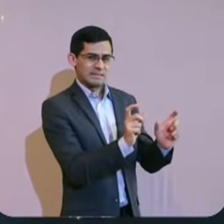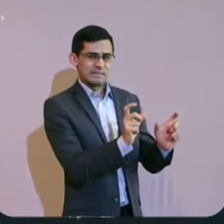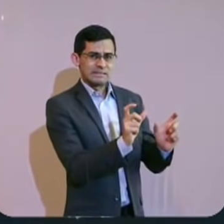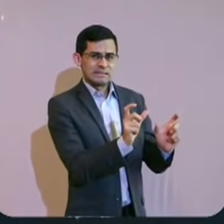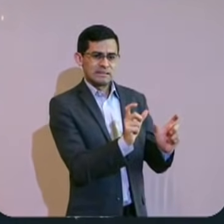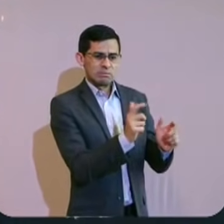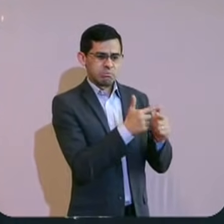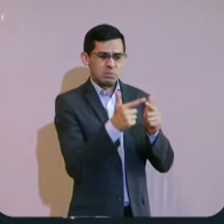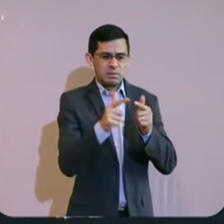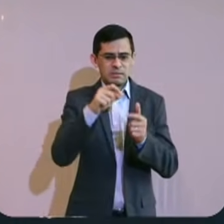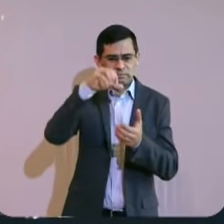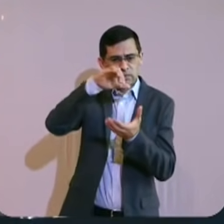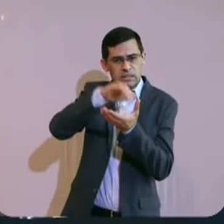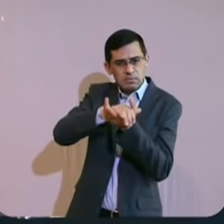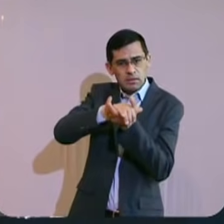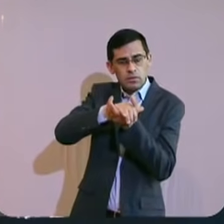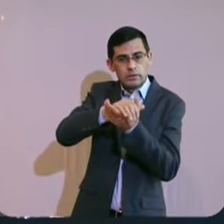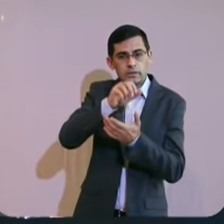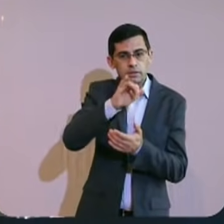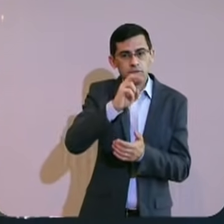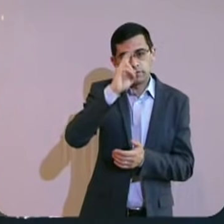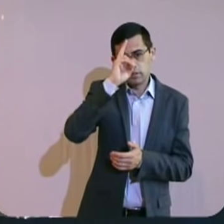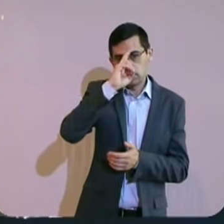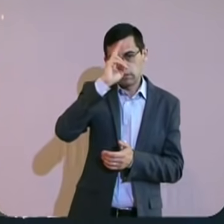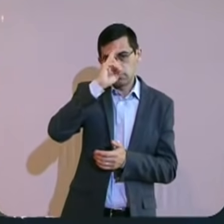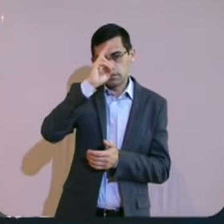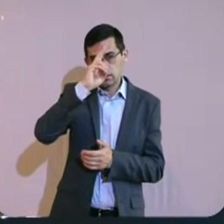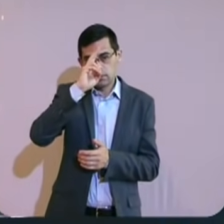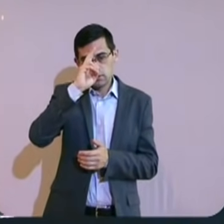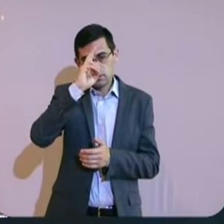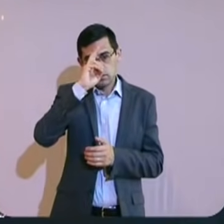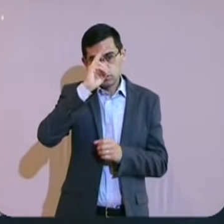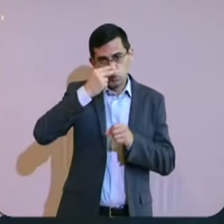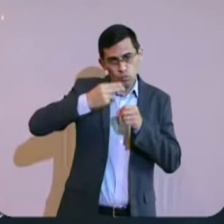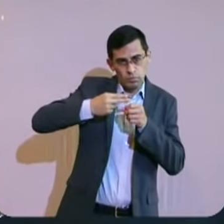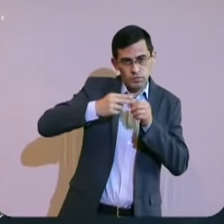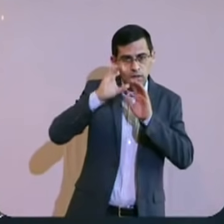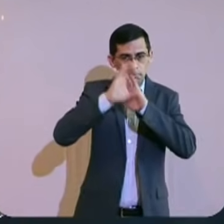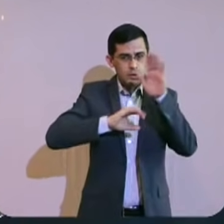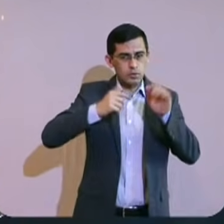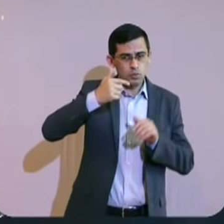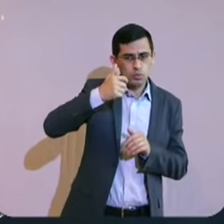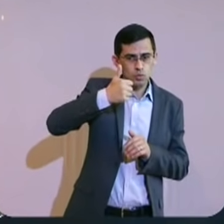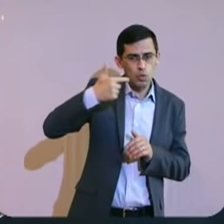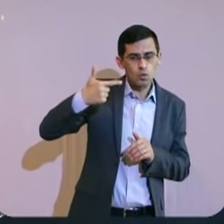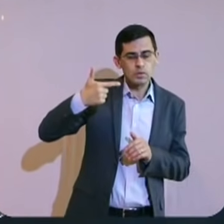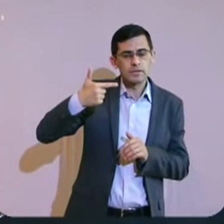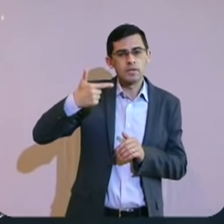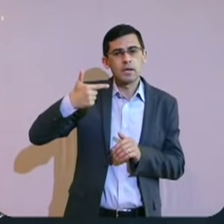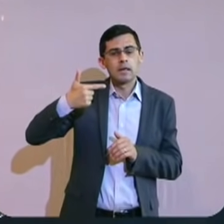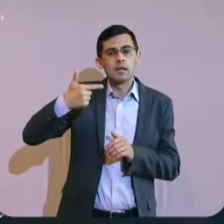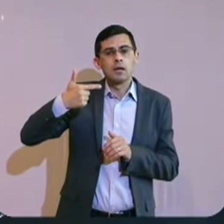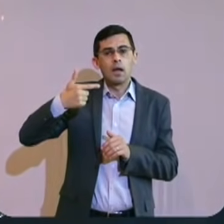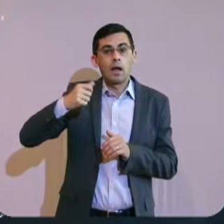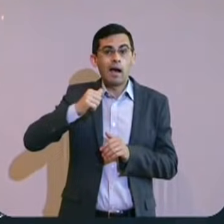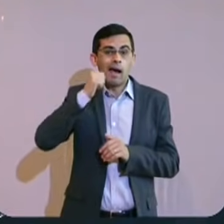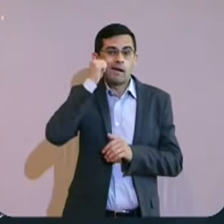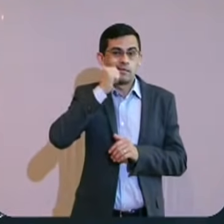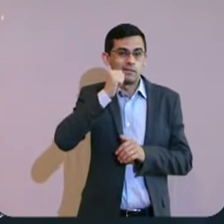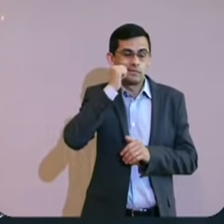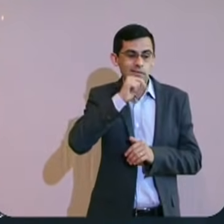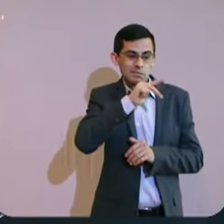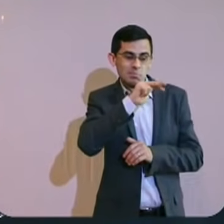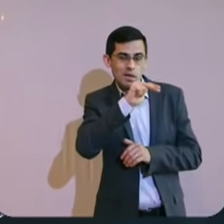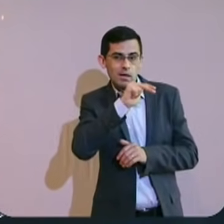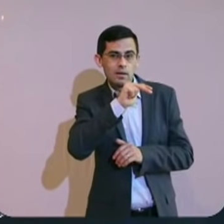seu casamento, e se você lembrar lá no livro de Números, se não me engano, capítulo 12, a irmã